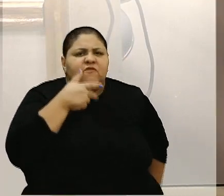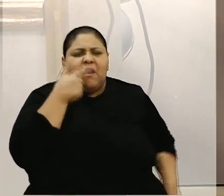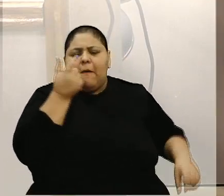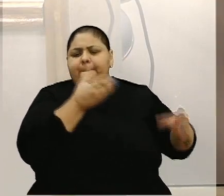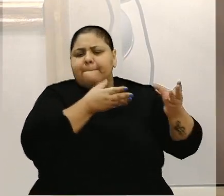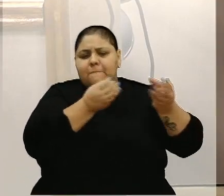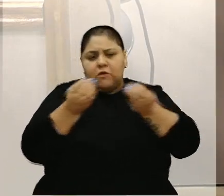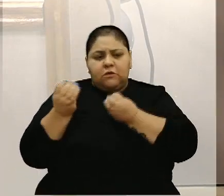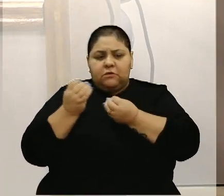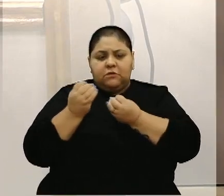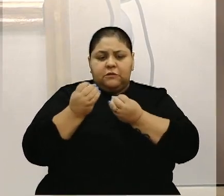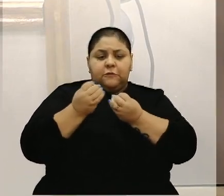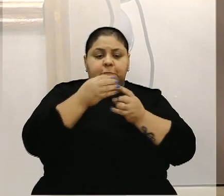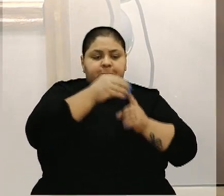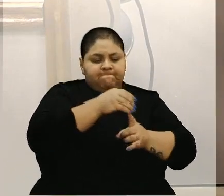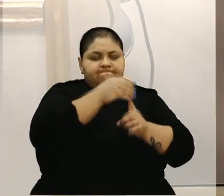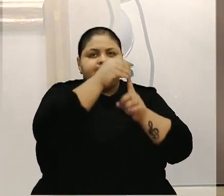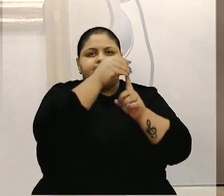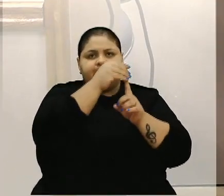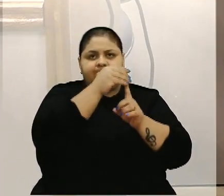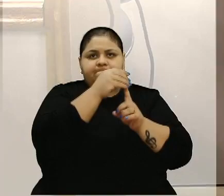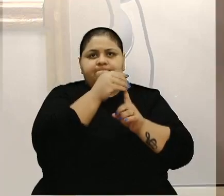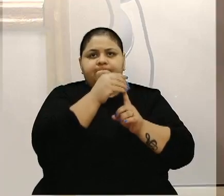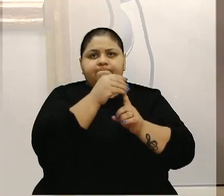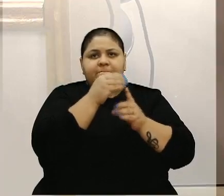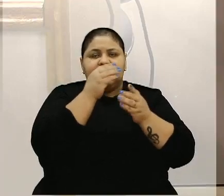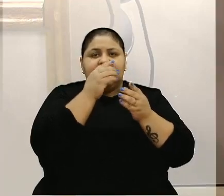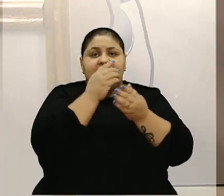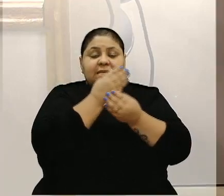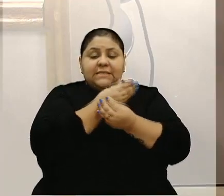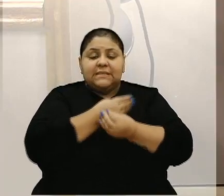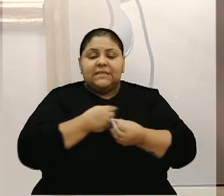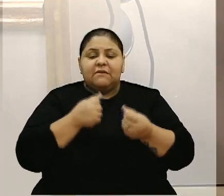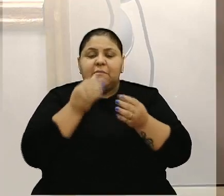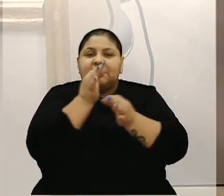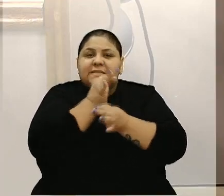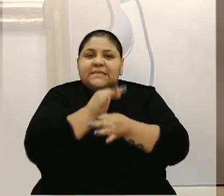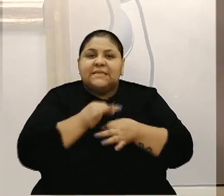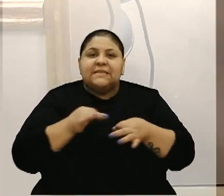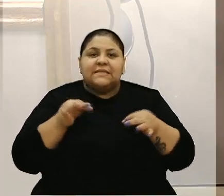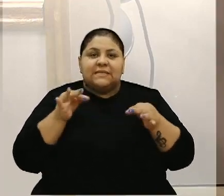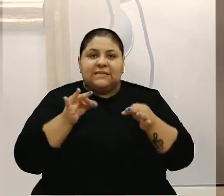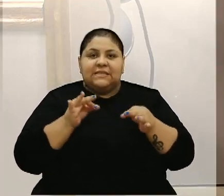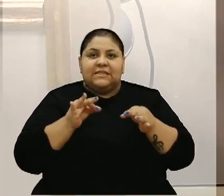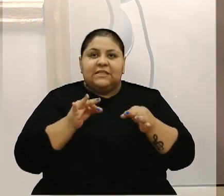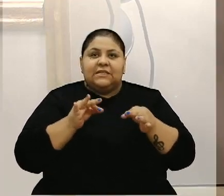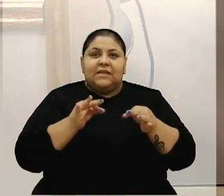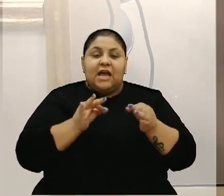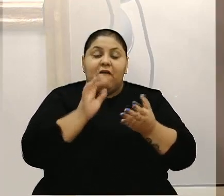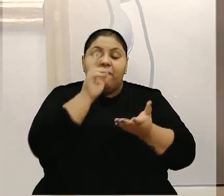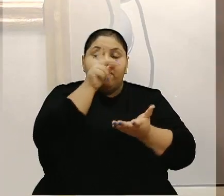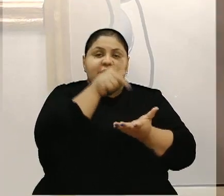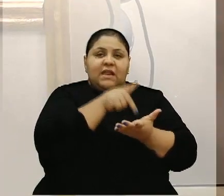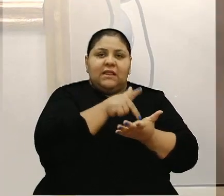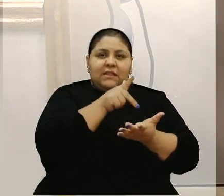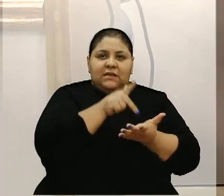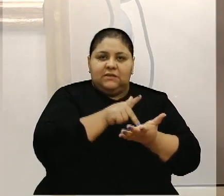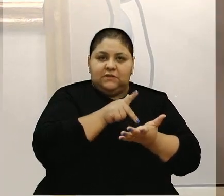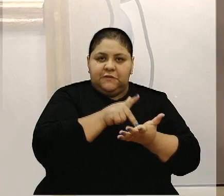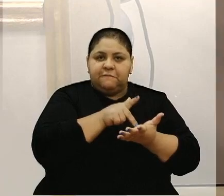muitas. As principais é a simplicidade, a autenticidade